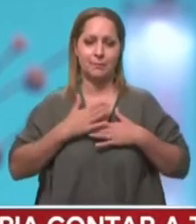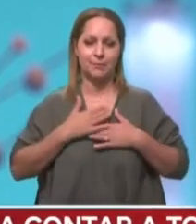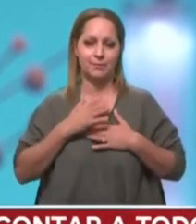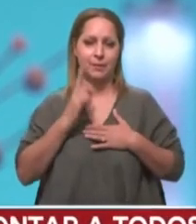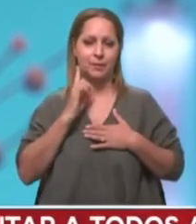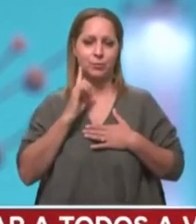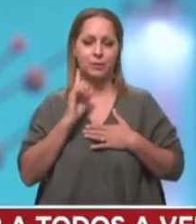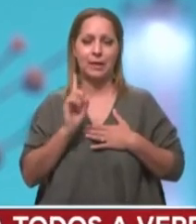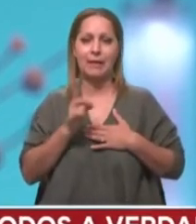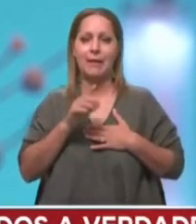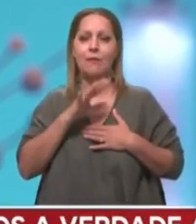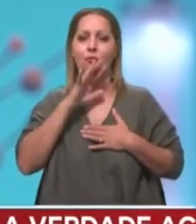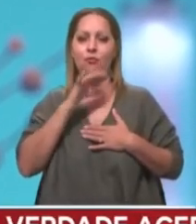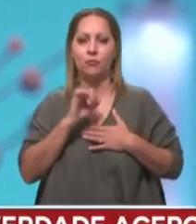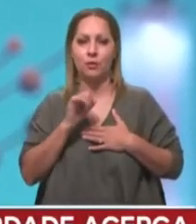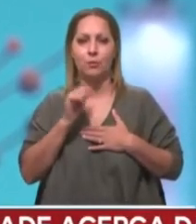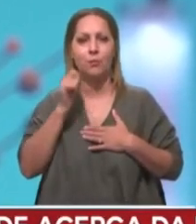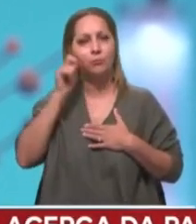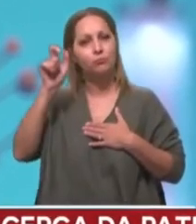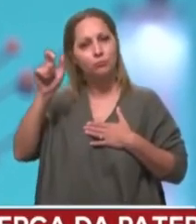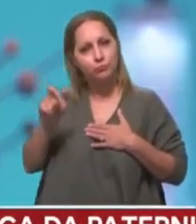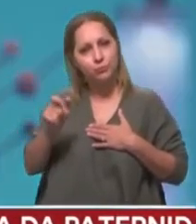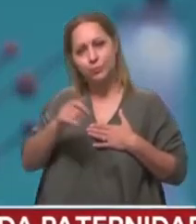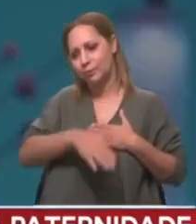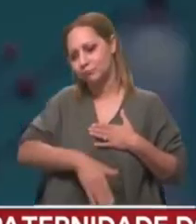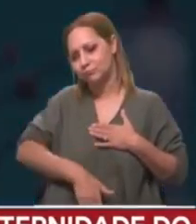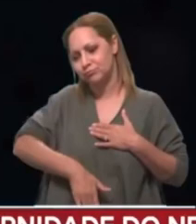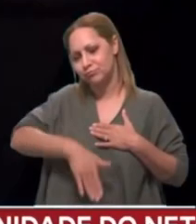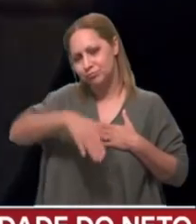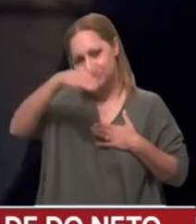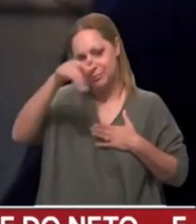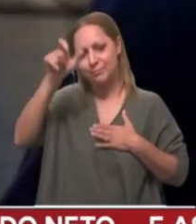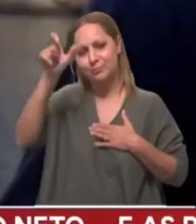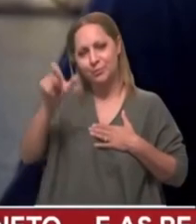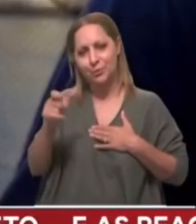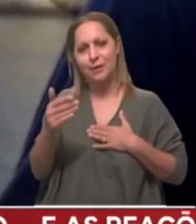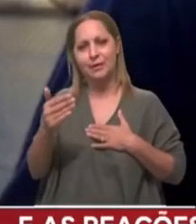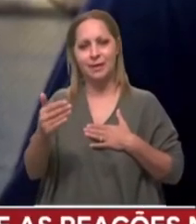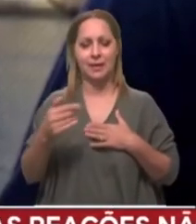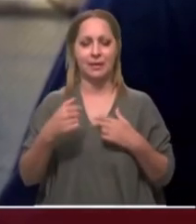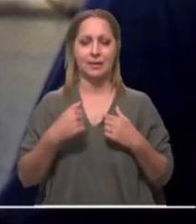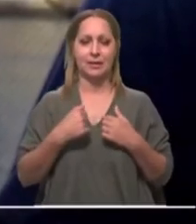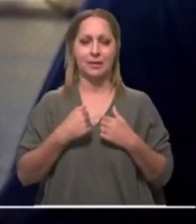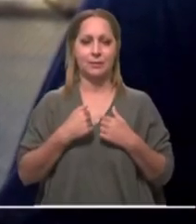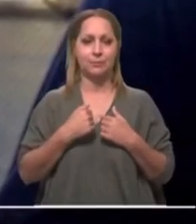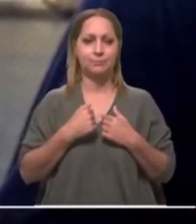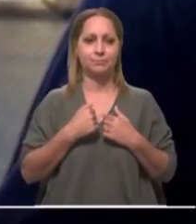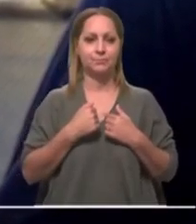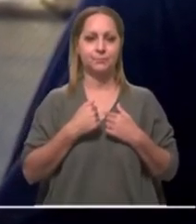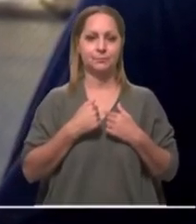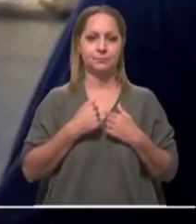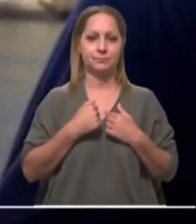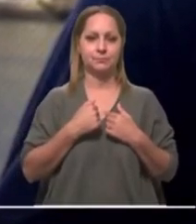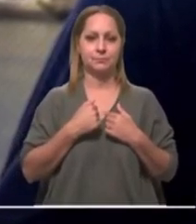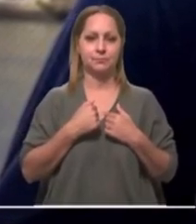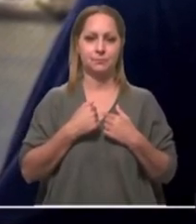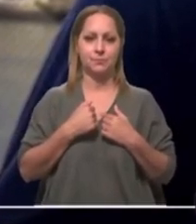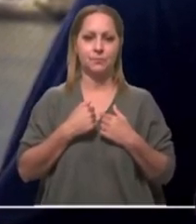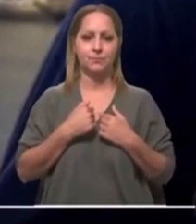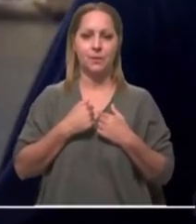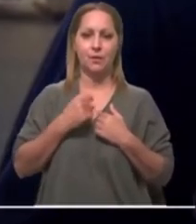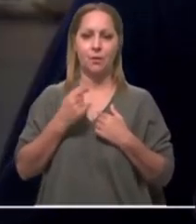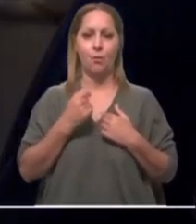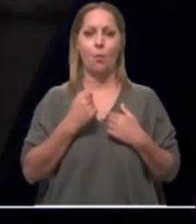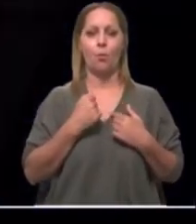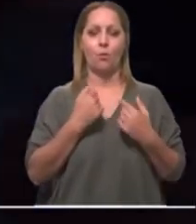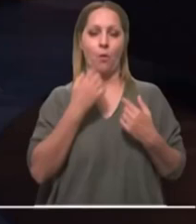Bruno. A pessoa que ele foi, o homem que ele me mostrou ser. Eu era a pessoa que ele sempre orgulhava de mim,